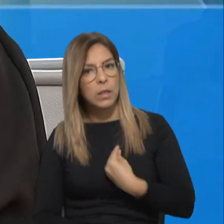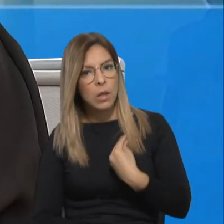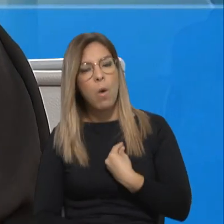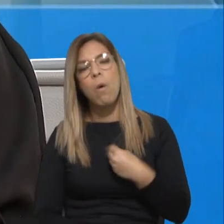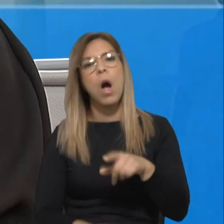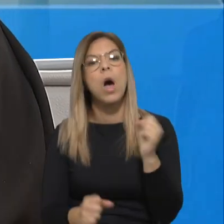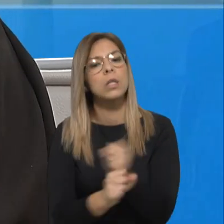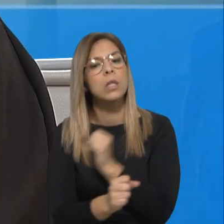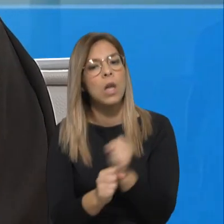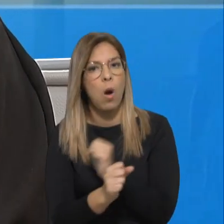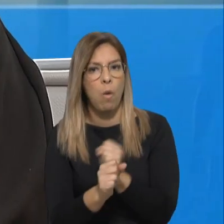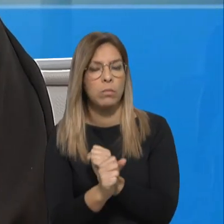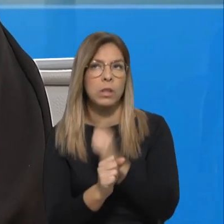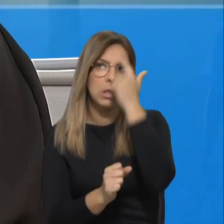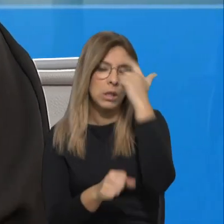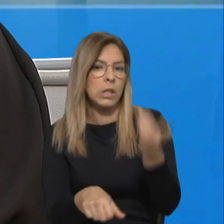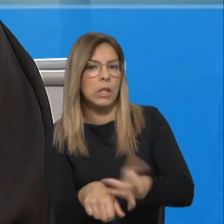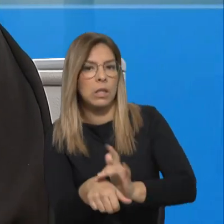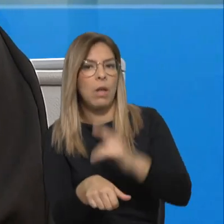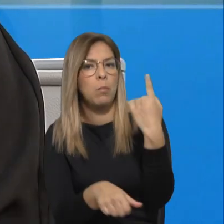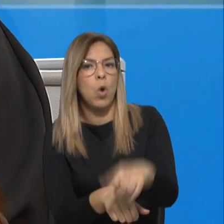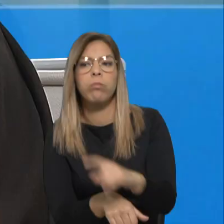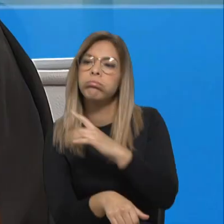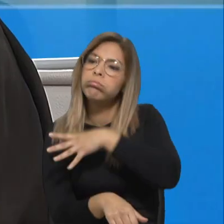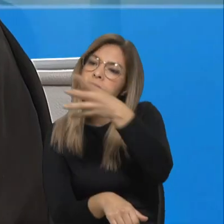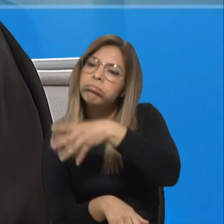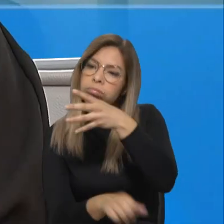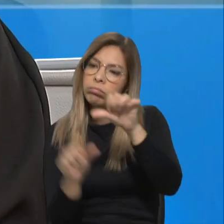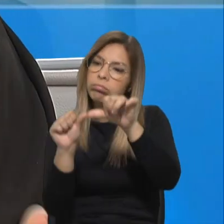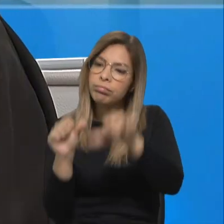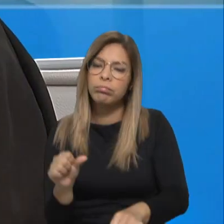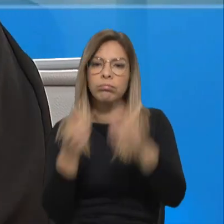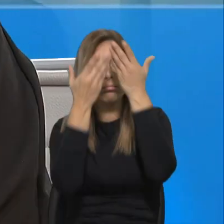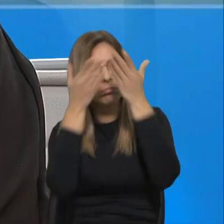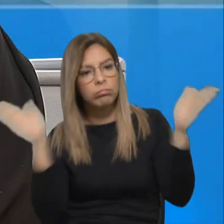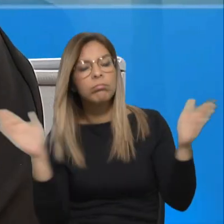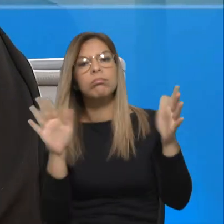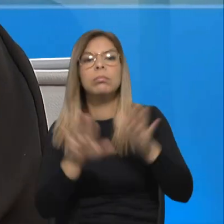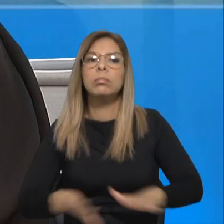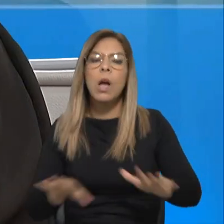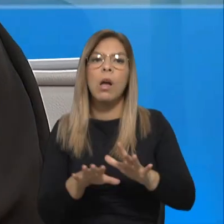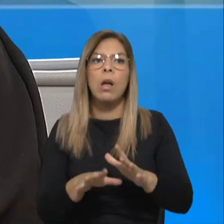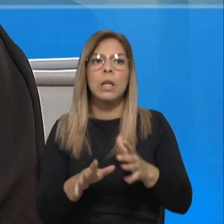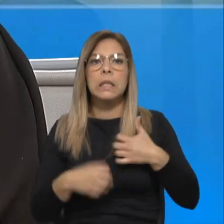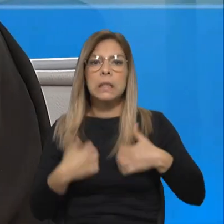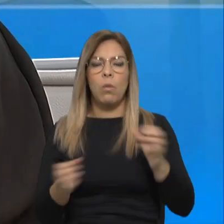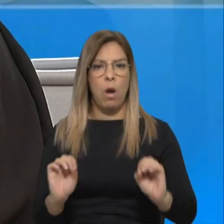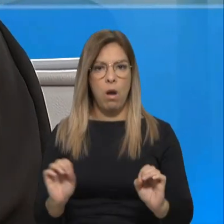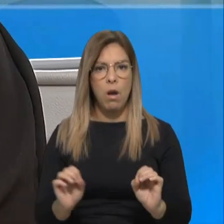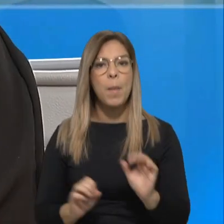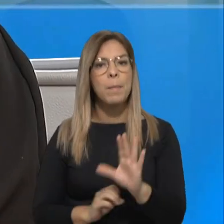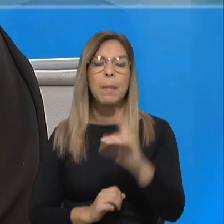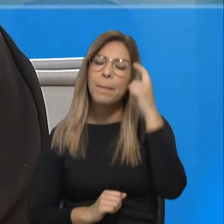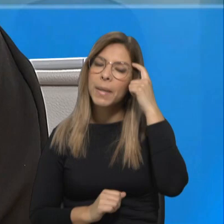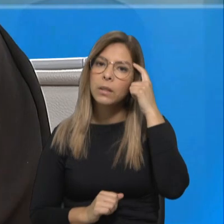ações? Não chega a sensibilizar para o tema e falar sobre ele de uma forma aberta, tranquila, sem alarmismos, mas é ajudarmos a pensar as